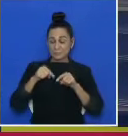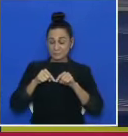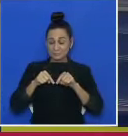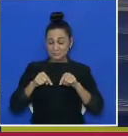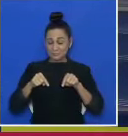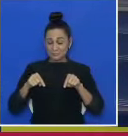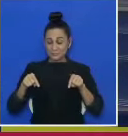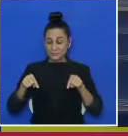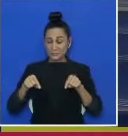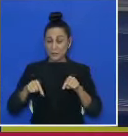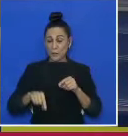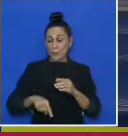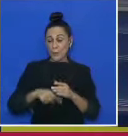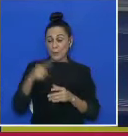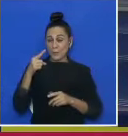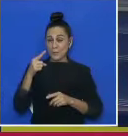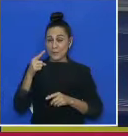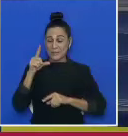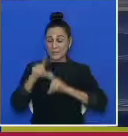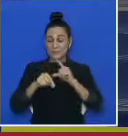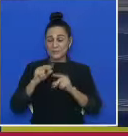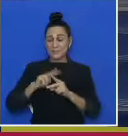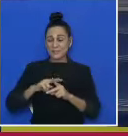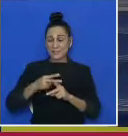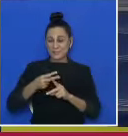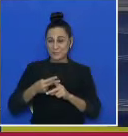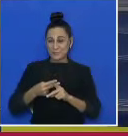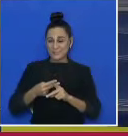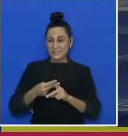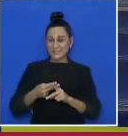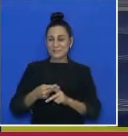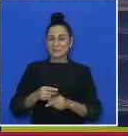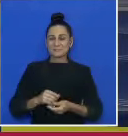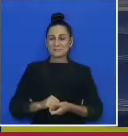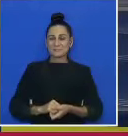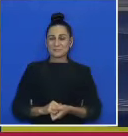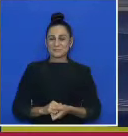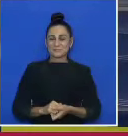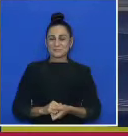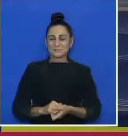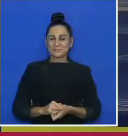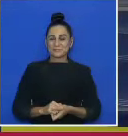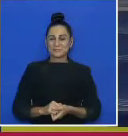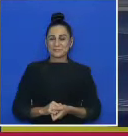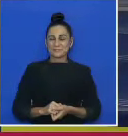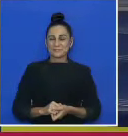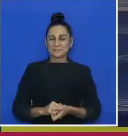auditoras populares o primeiro sorteio da dupla Sena.